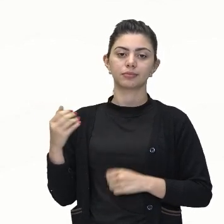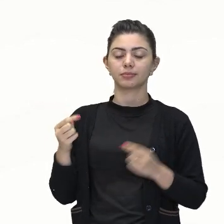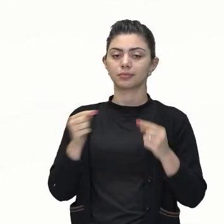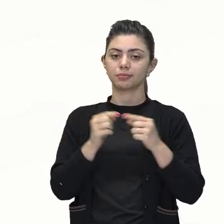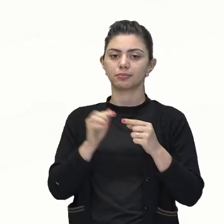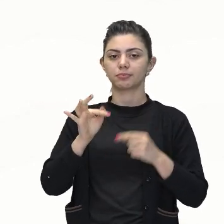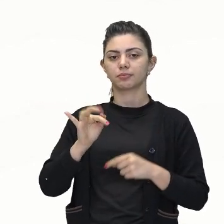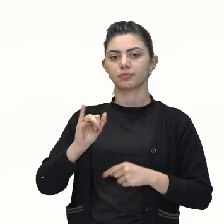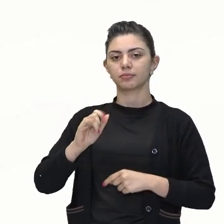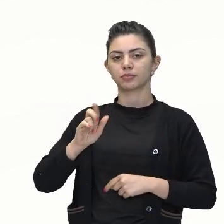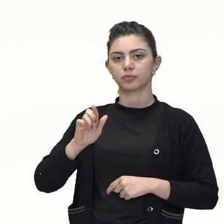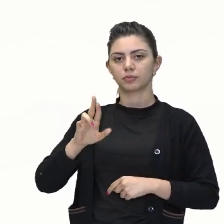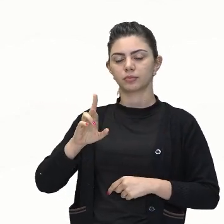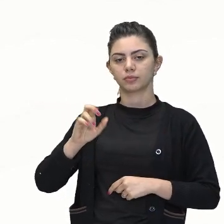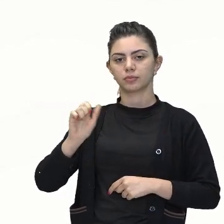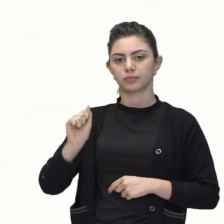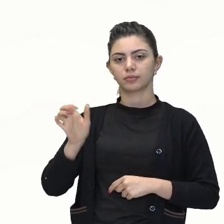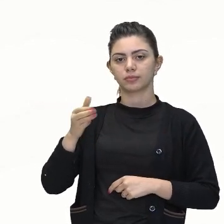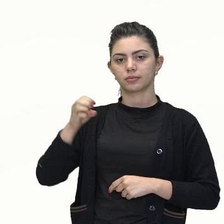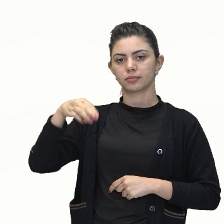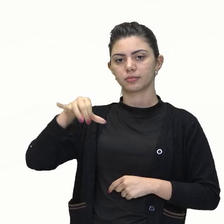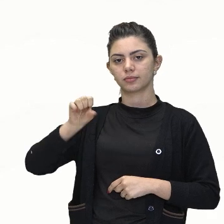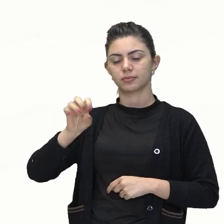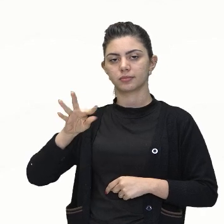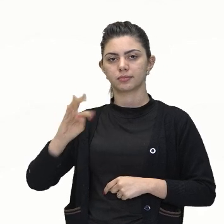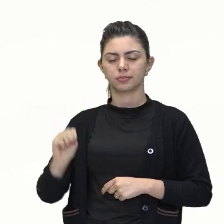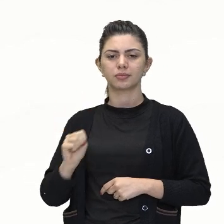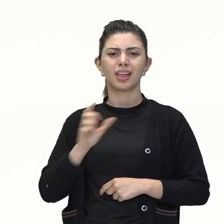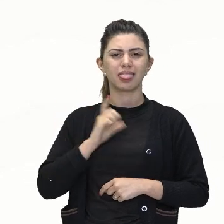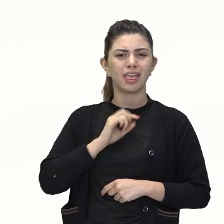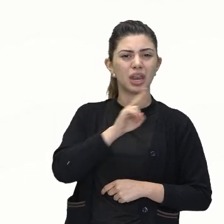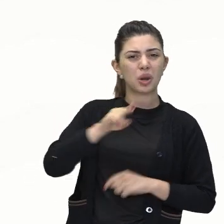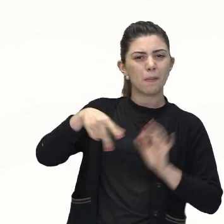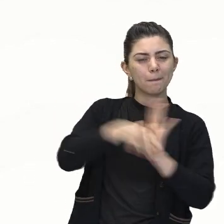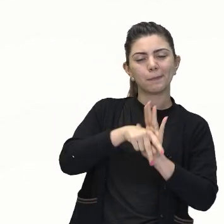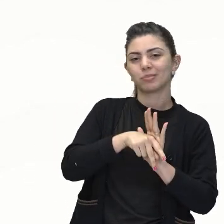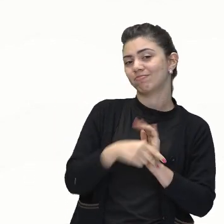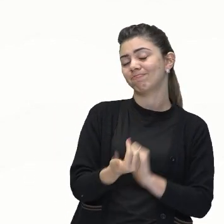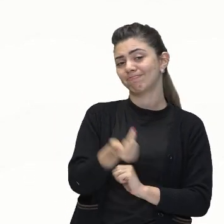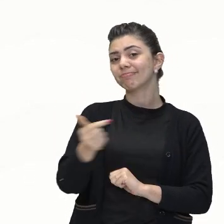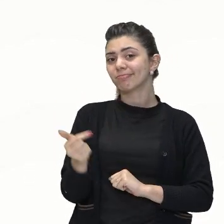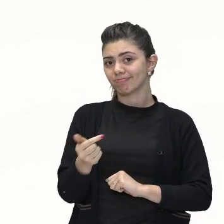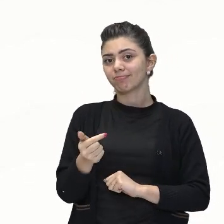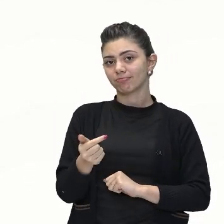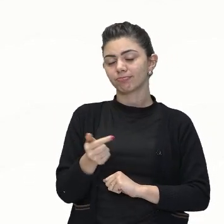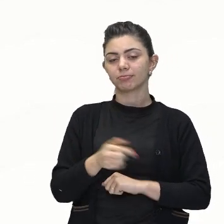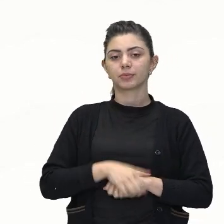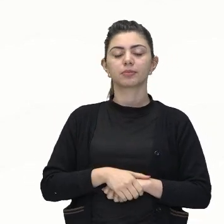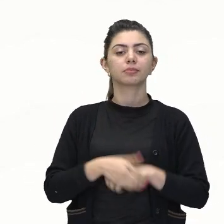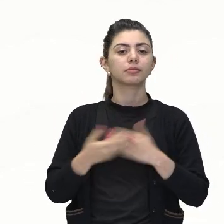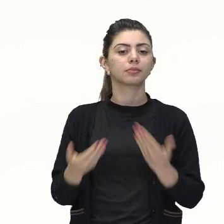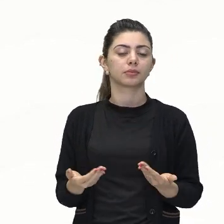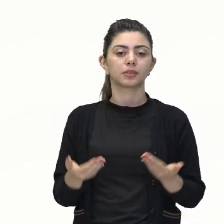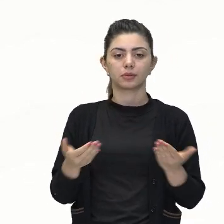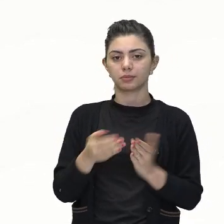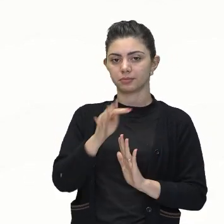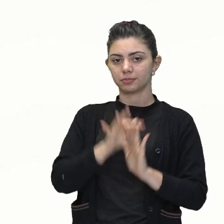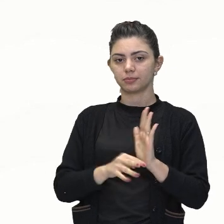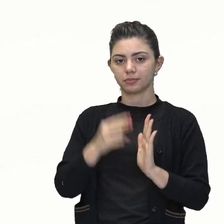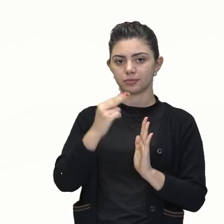mista. Essa figura mista possui nome específico? Não, não possui, tá bom? Então vamos aqui ao